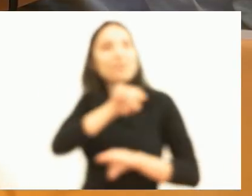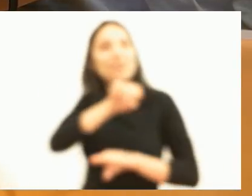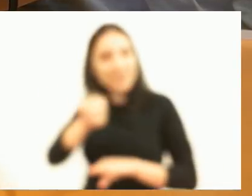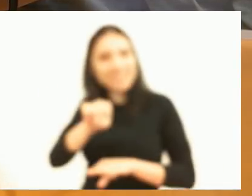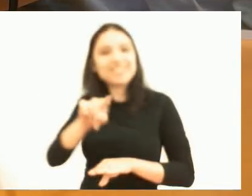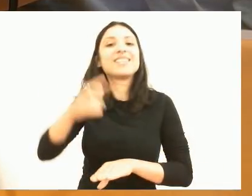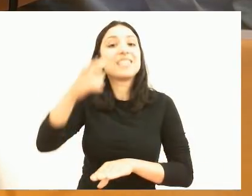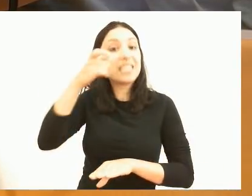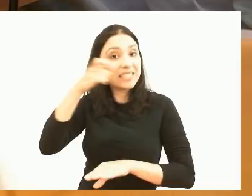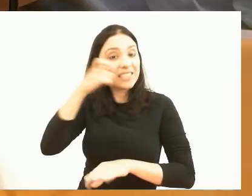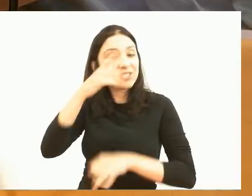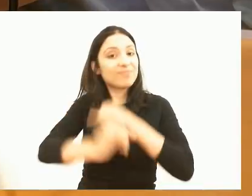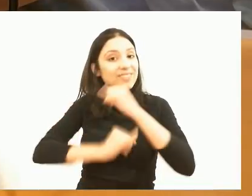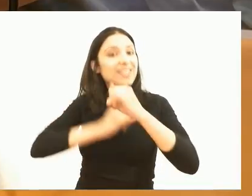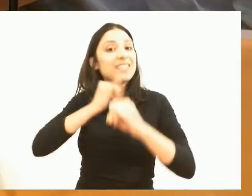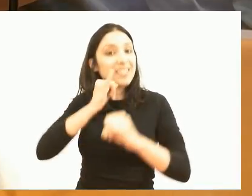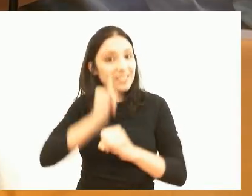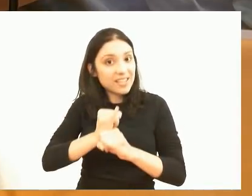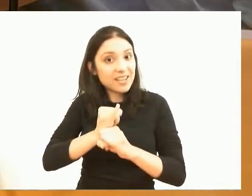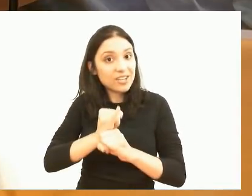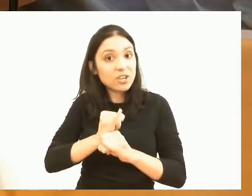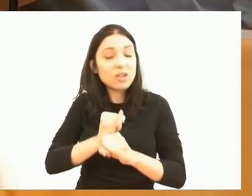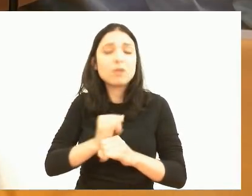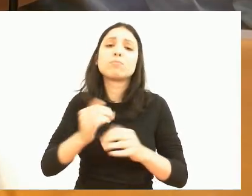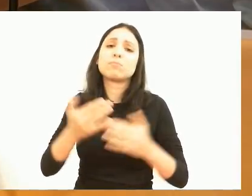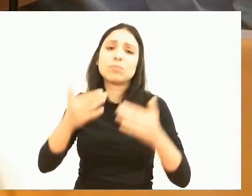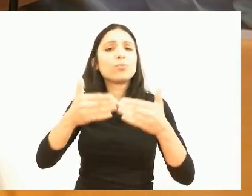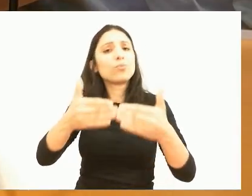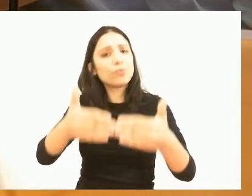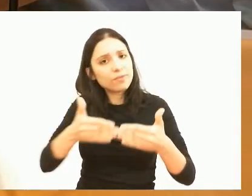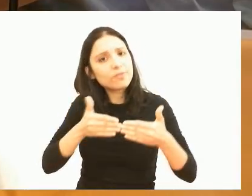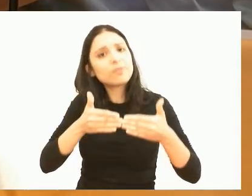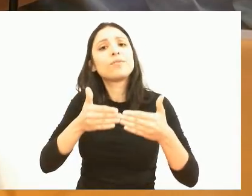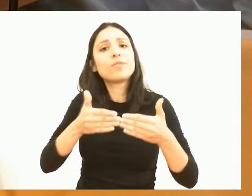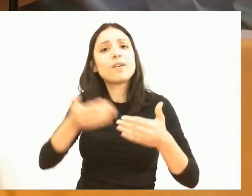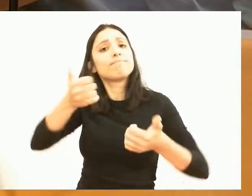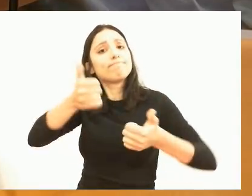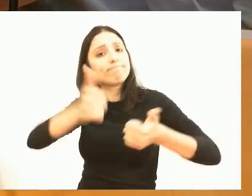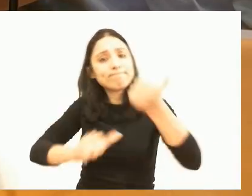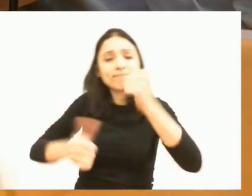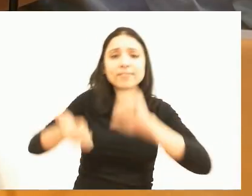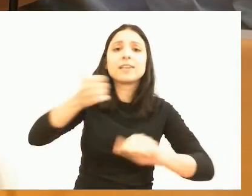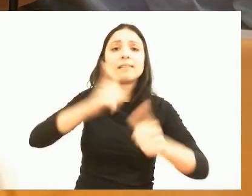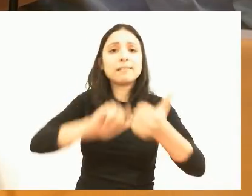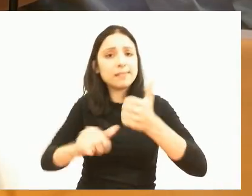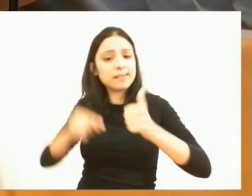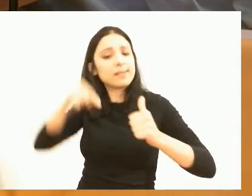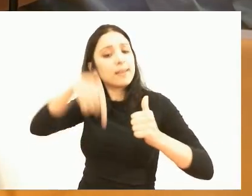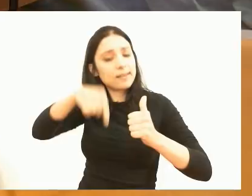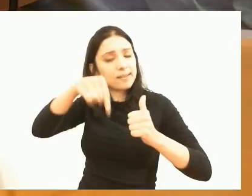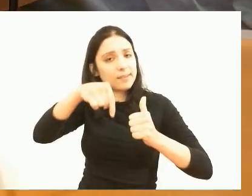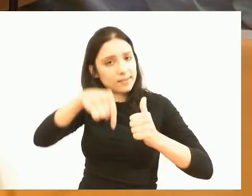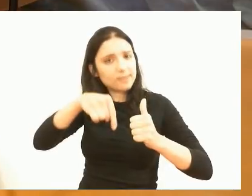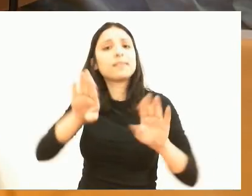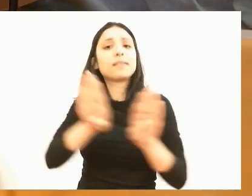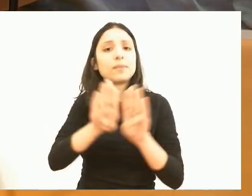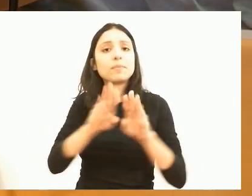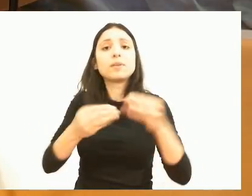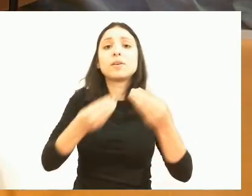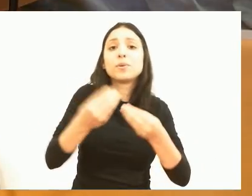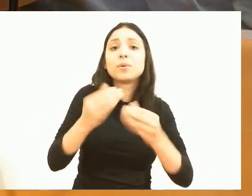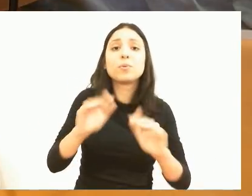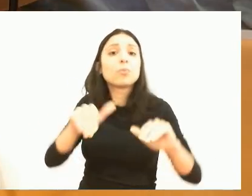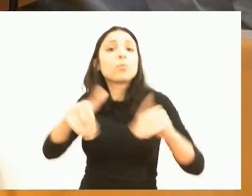que coloquem ali no site a sua avaliação tragam aquilo que vocês têm como temas também que vocês gostariam